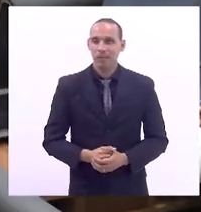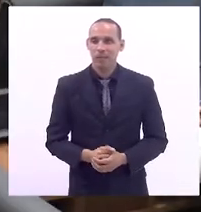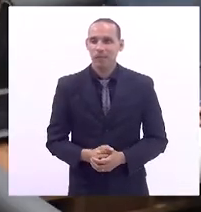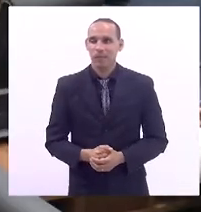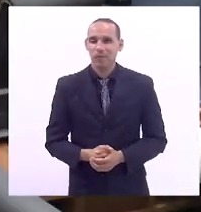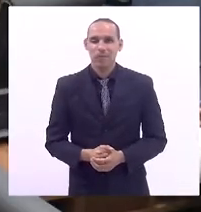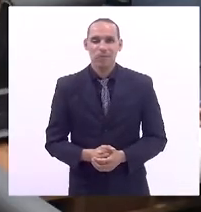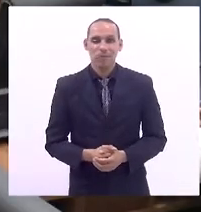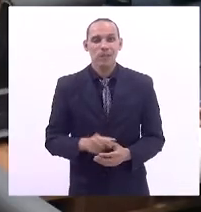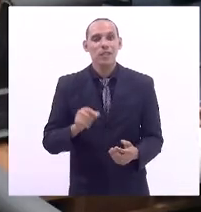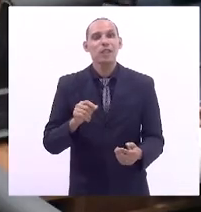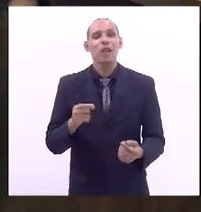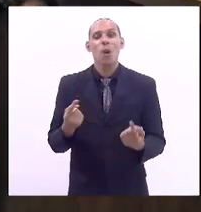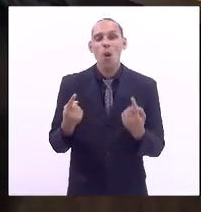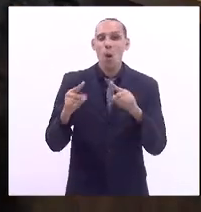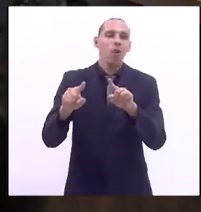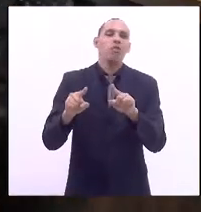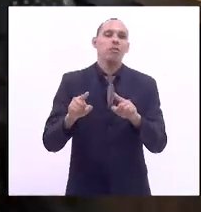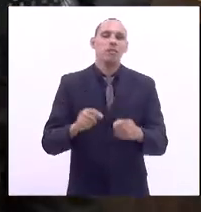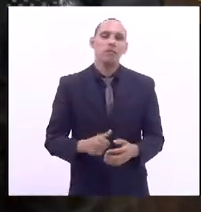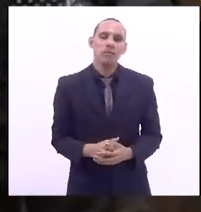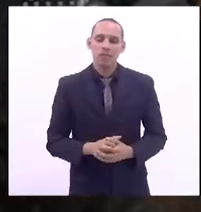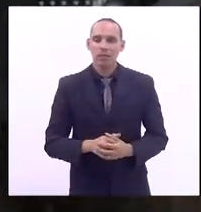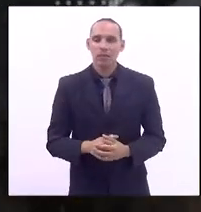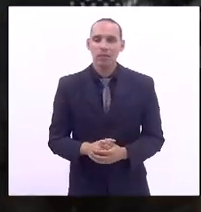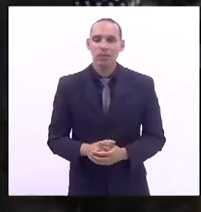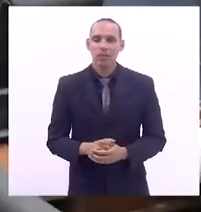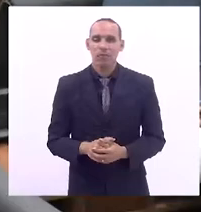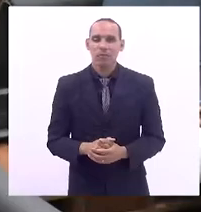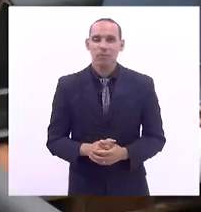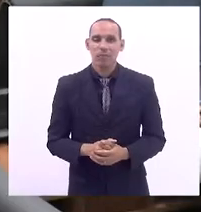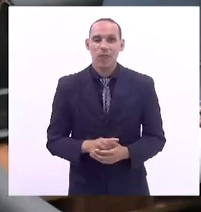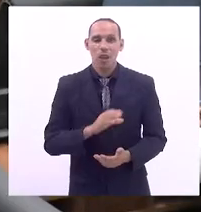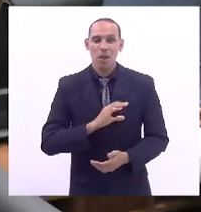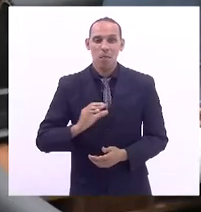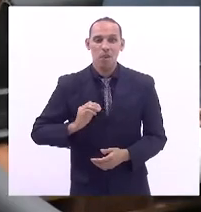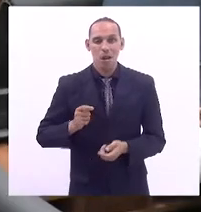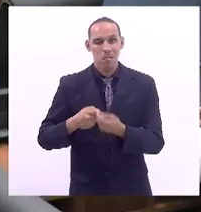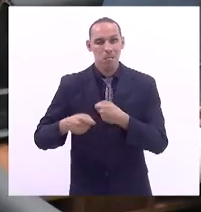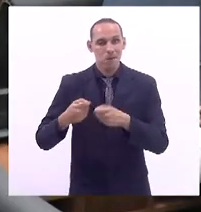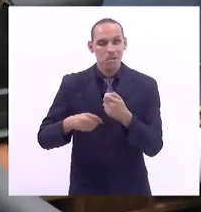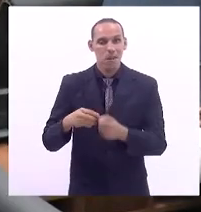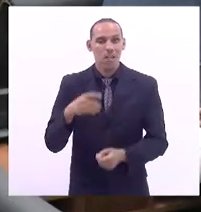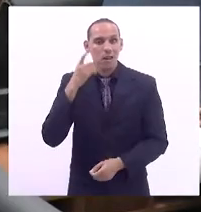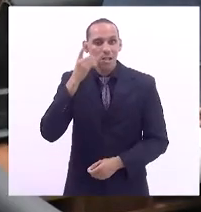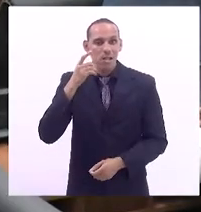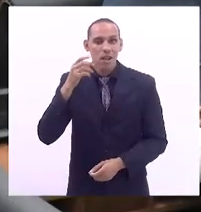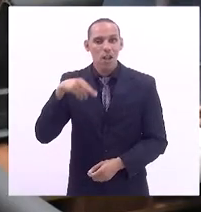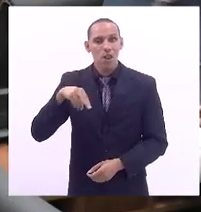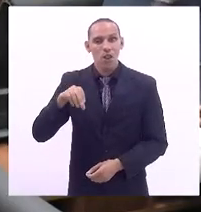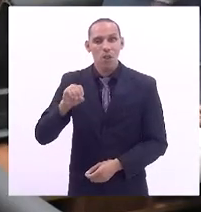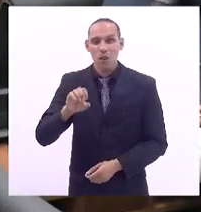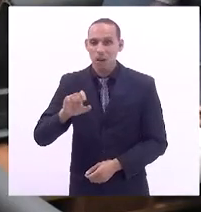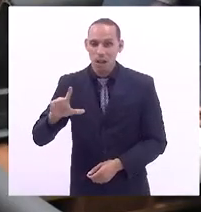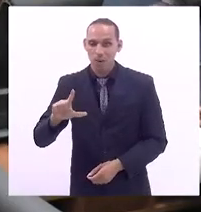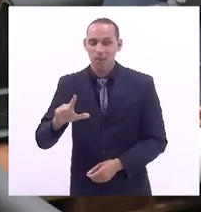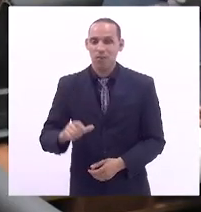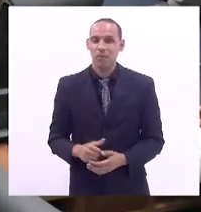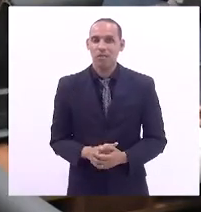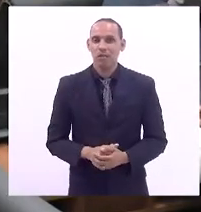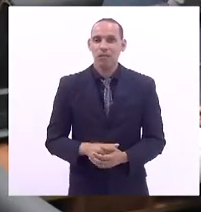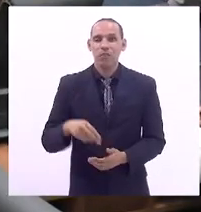o parecer Contrário primeiro e vai comissão de Economia Deputado Noel de Carvalho